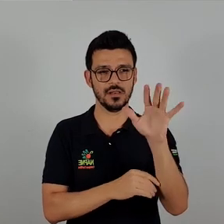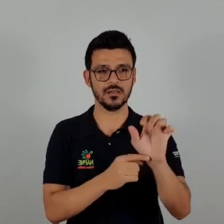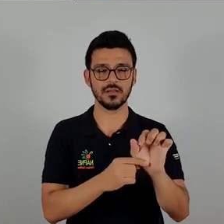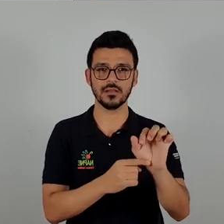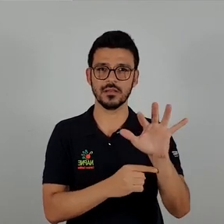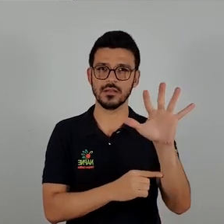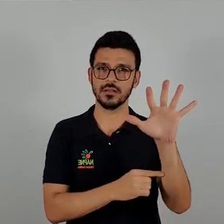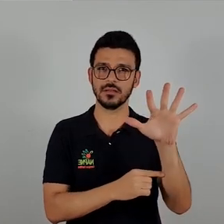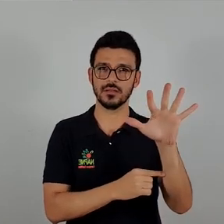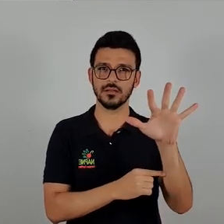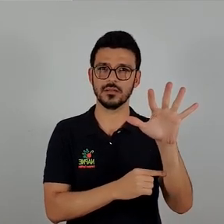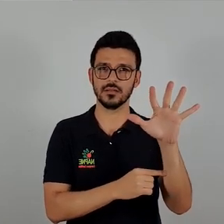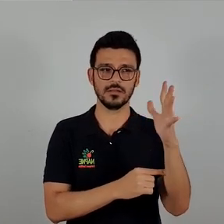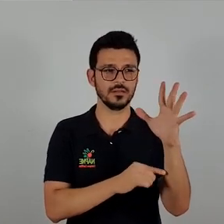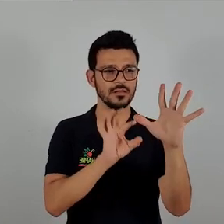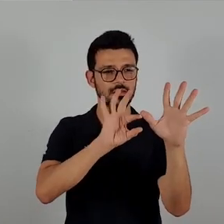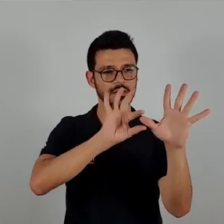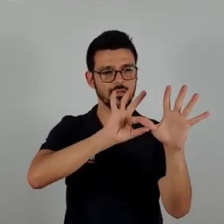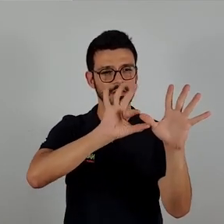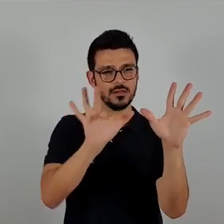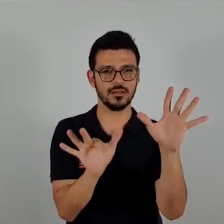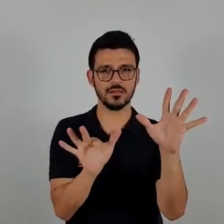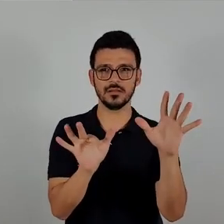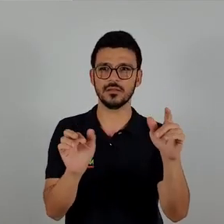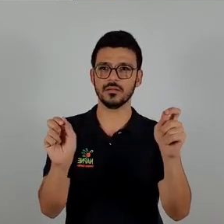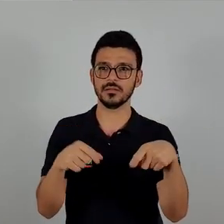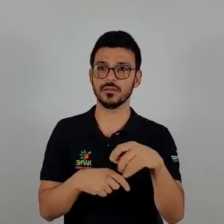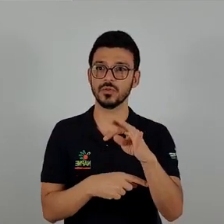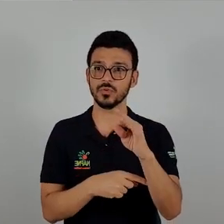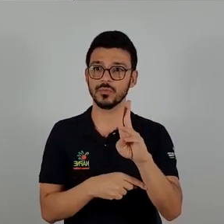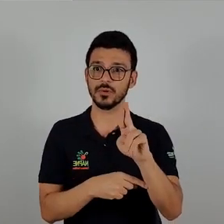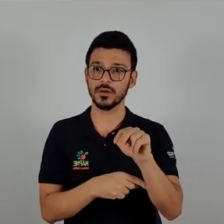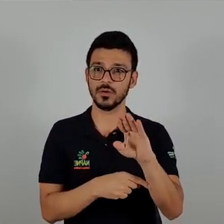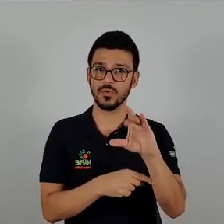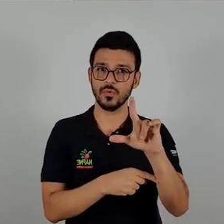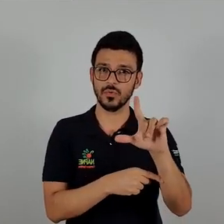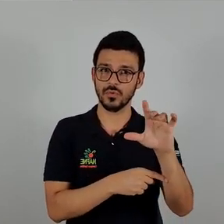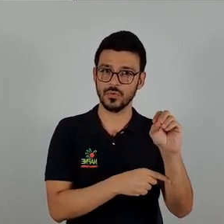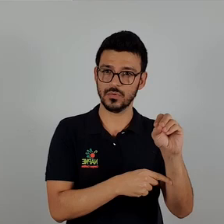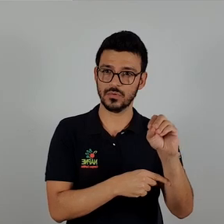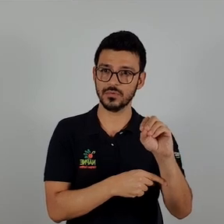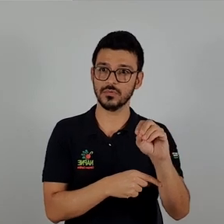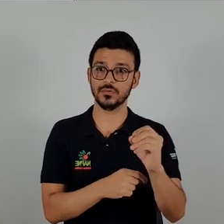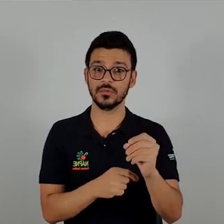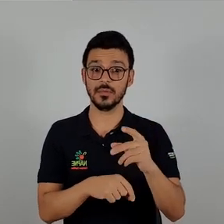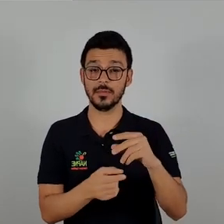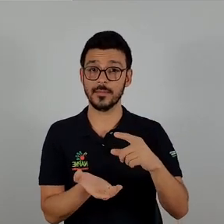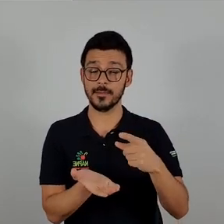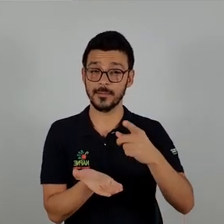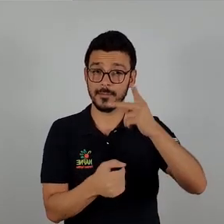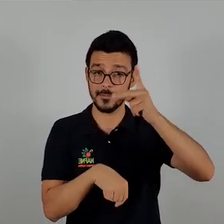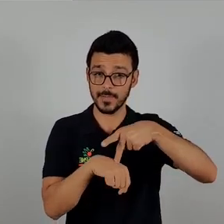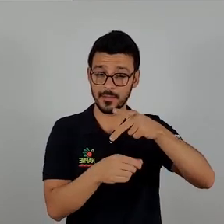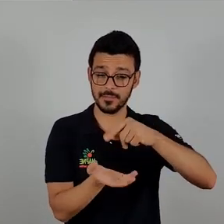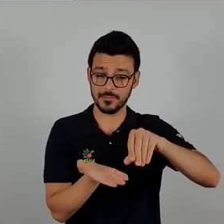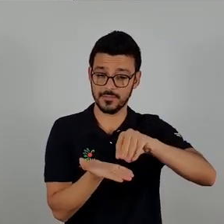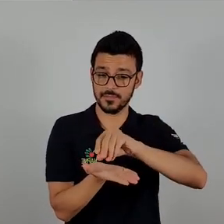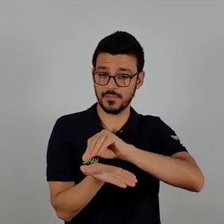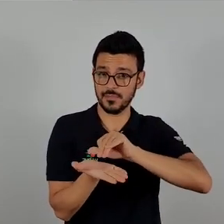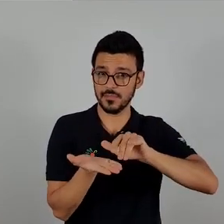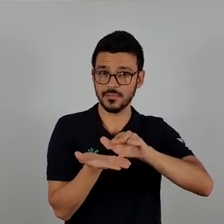fitoterapia chinesa, ela é amplamente estudada e detalhista naquilo que